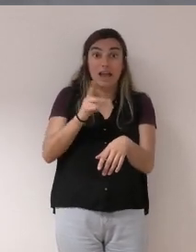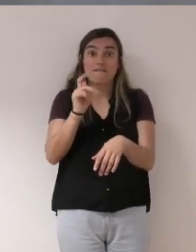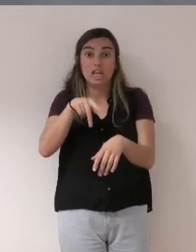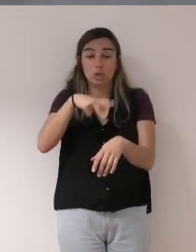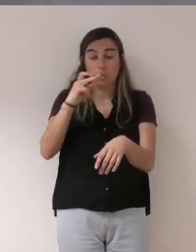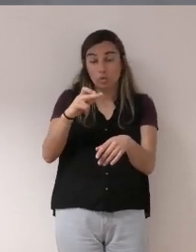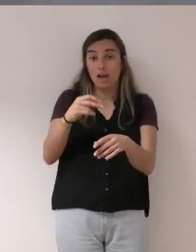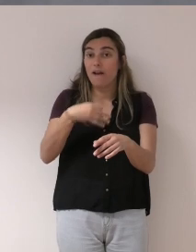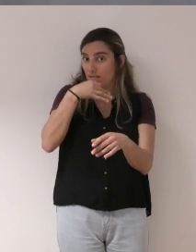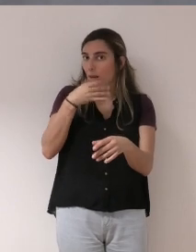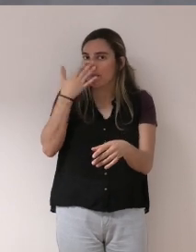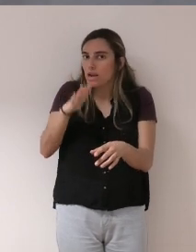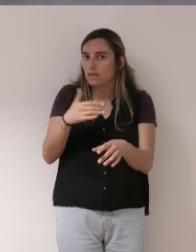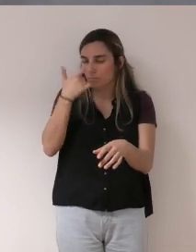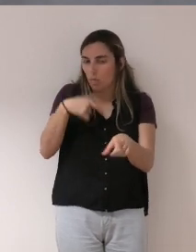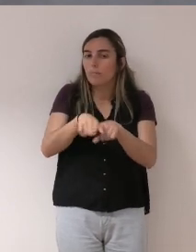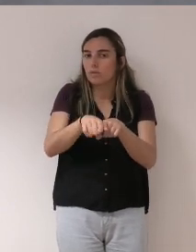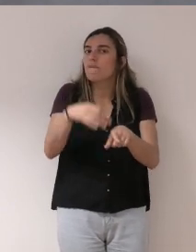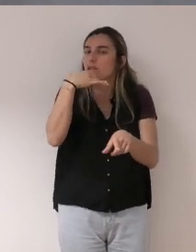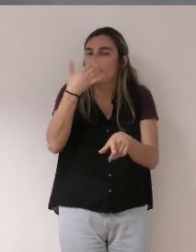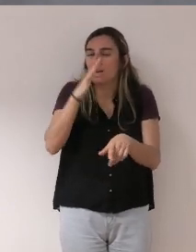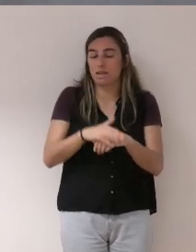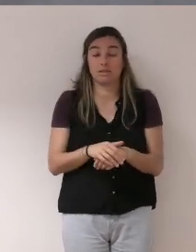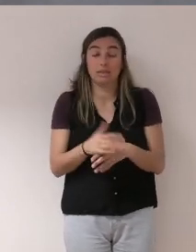continua e mais à frente...